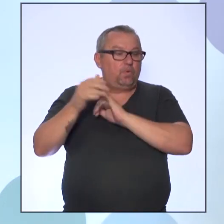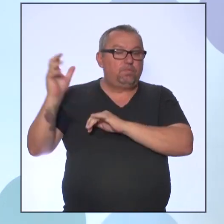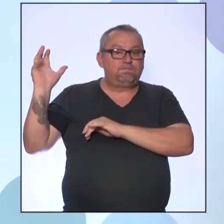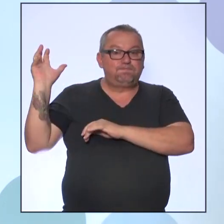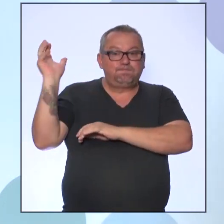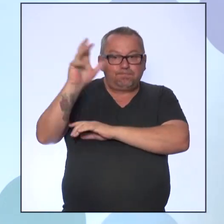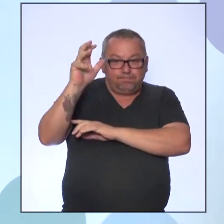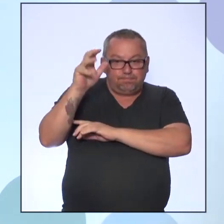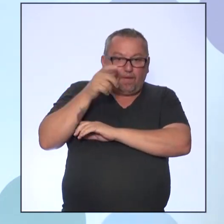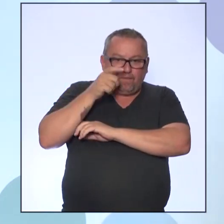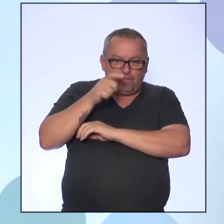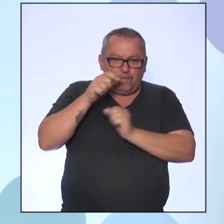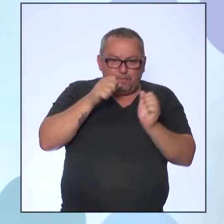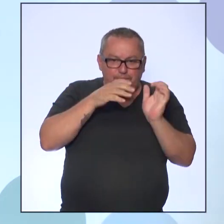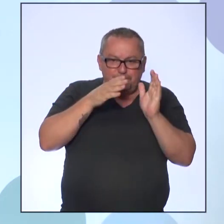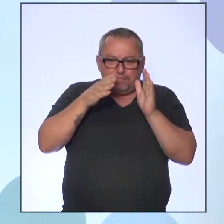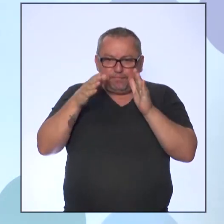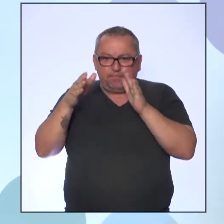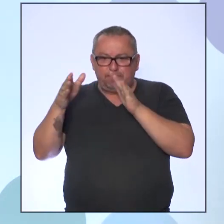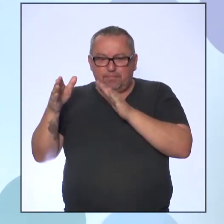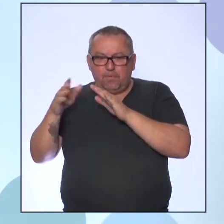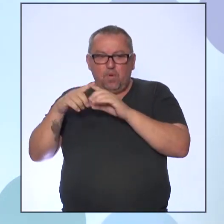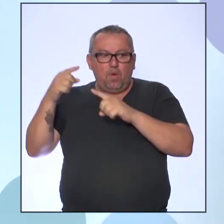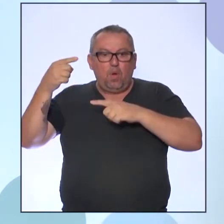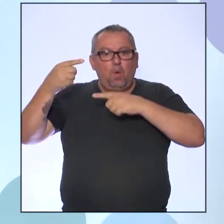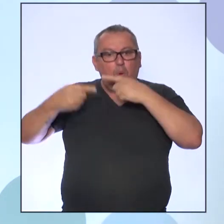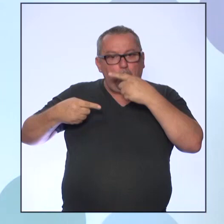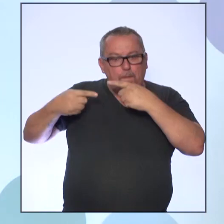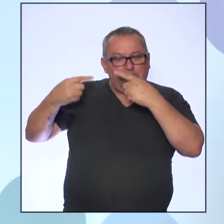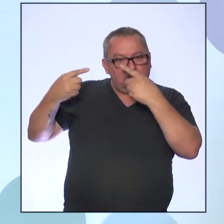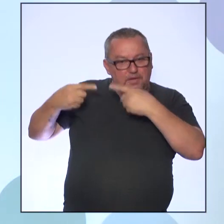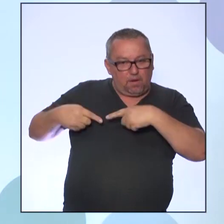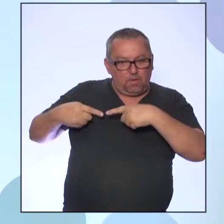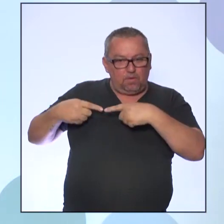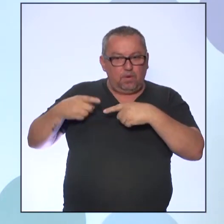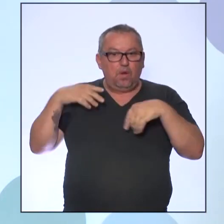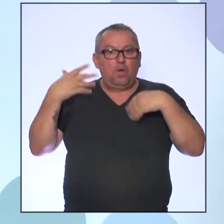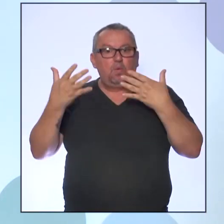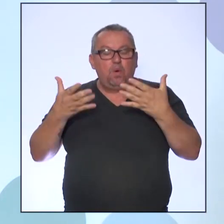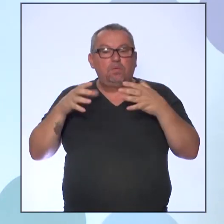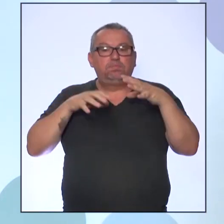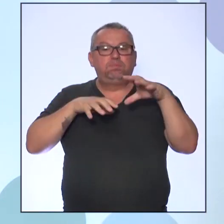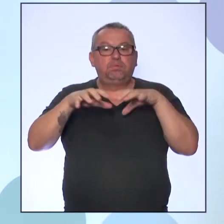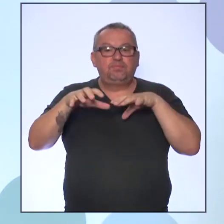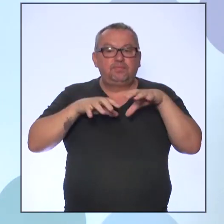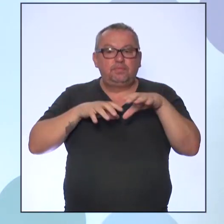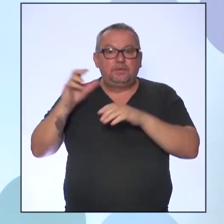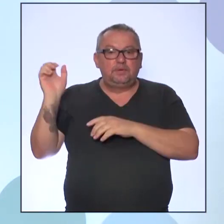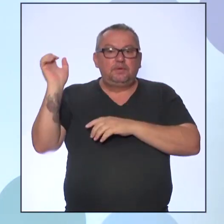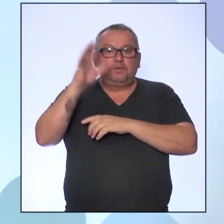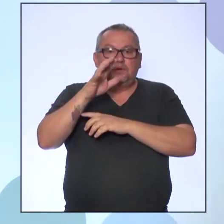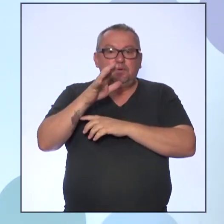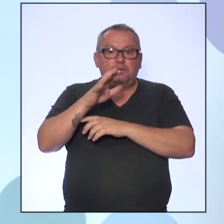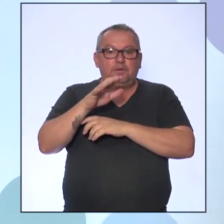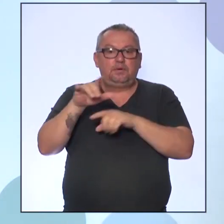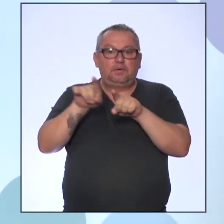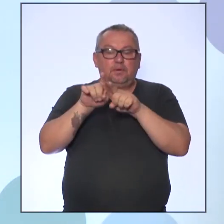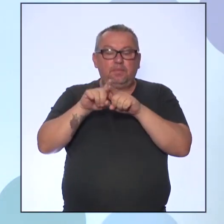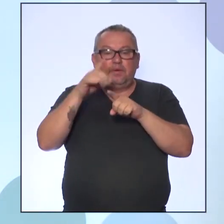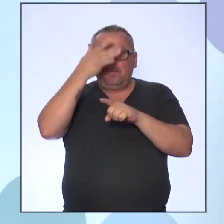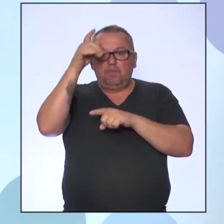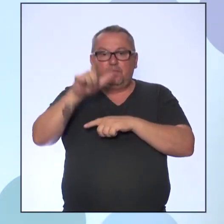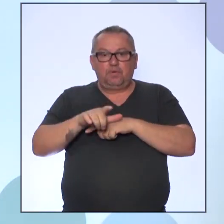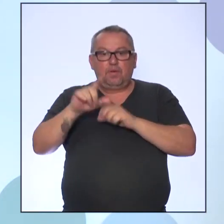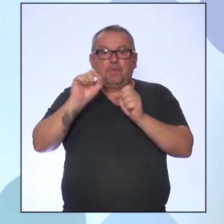handball ou uma competição de atletismo e olhar que movimentos, né, no handball, que movimentos os jogadores